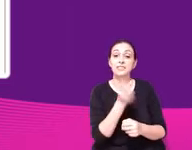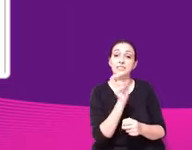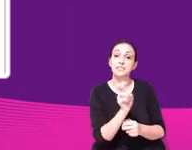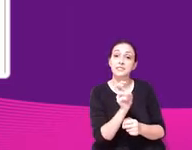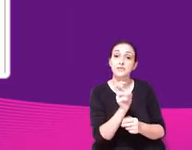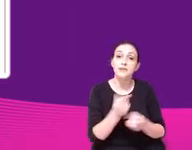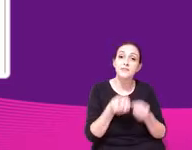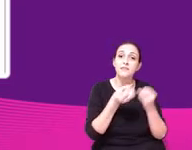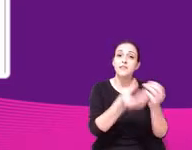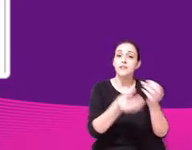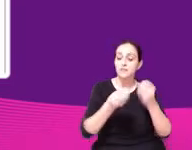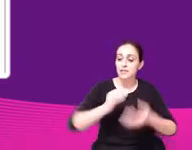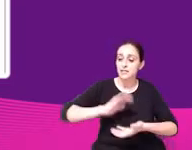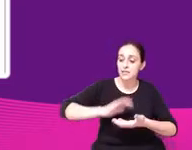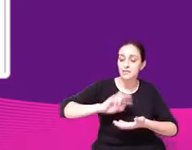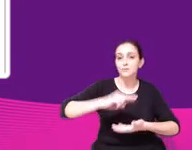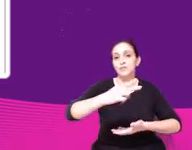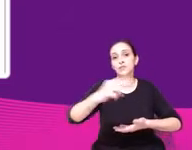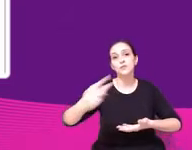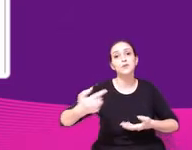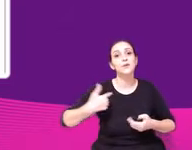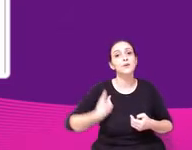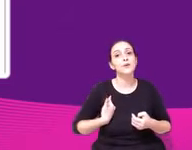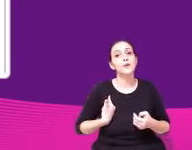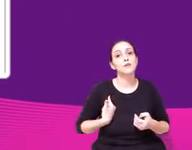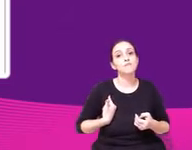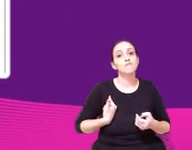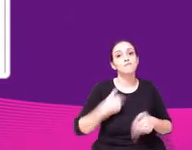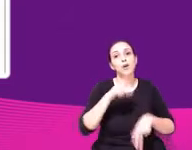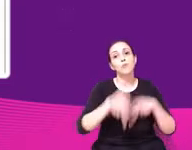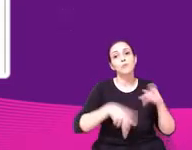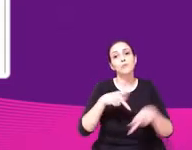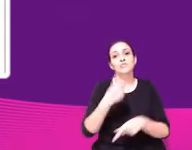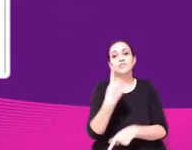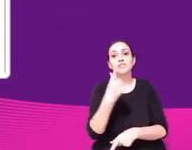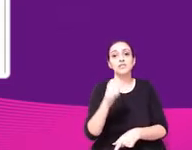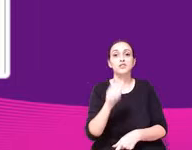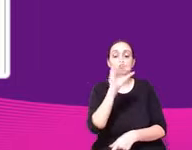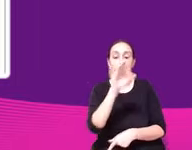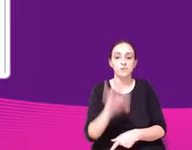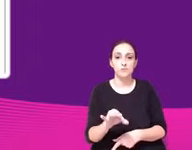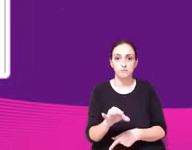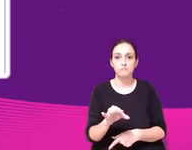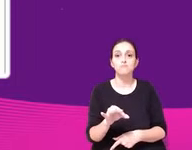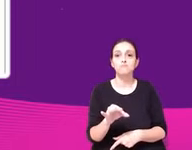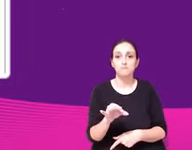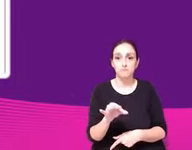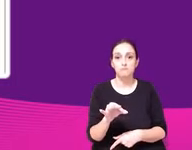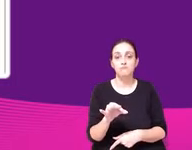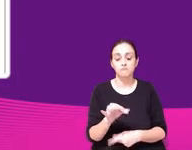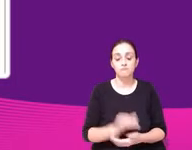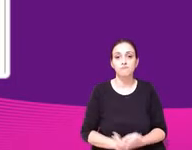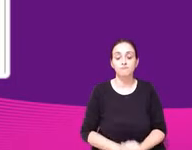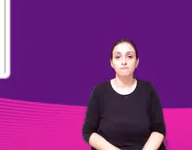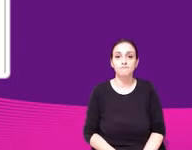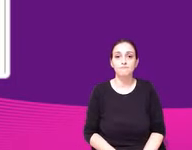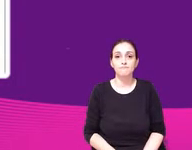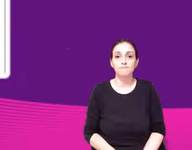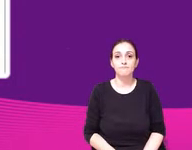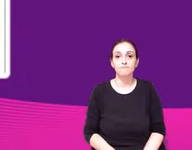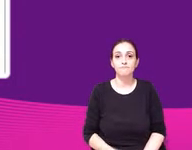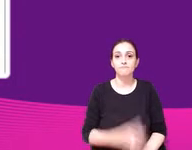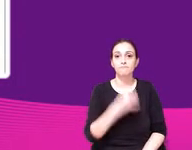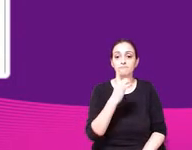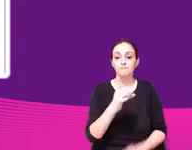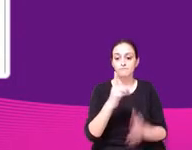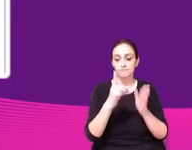transplantes por milhão de população, e nós fazíamos 17%. Em